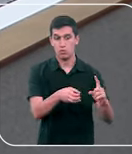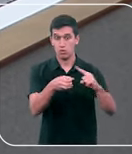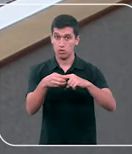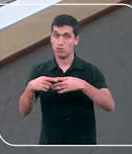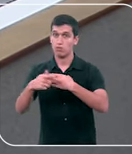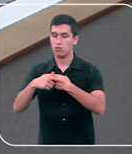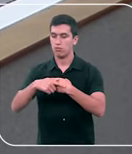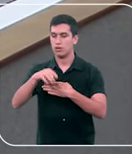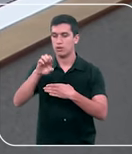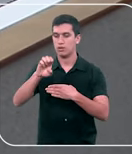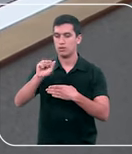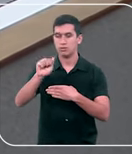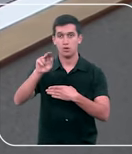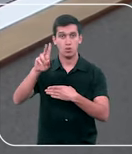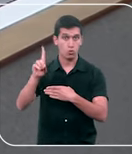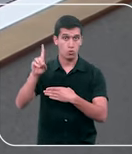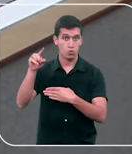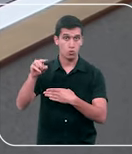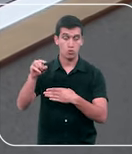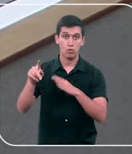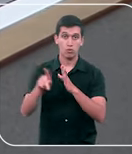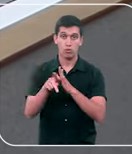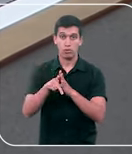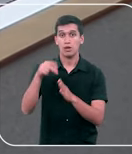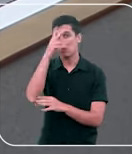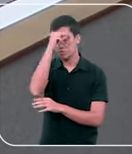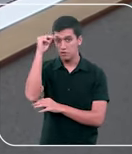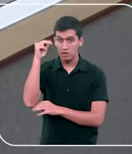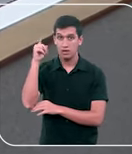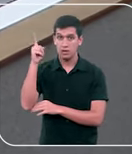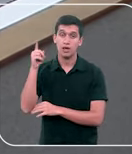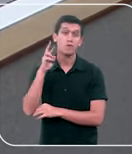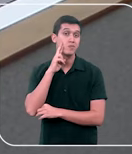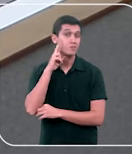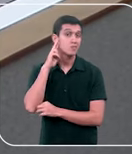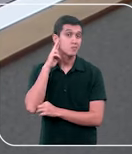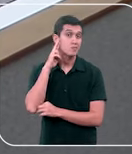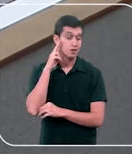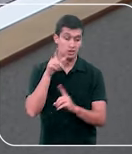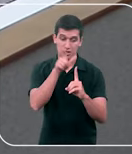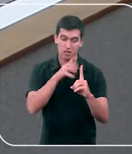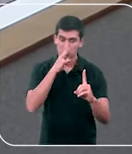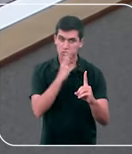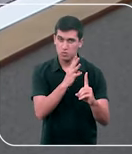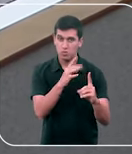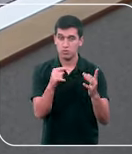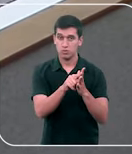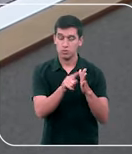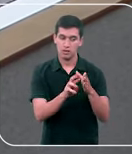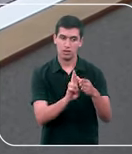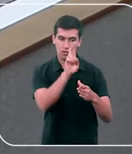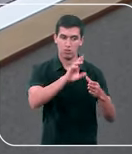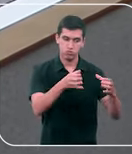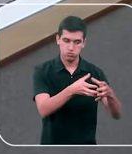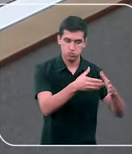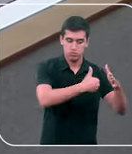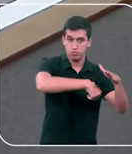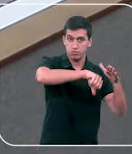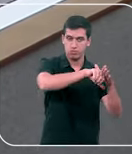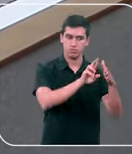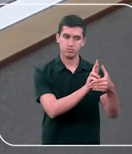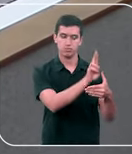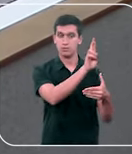o retorno ao cargo de Isaú Raimundo da Fonseca, prefeito de Ji-Paraná, em Rondônia. Ele é acusado de liderar